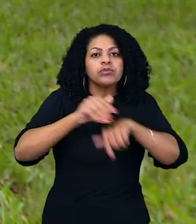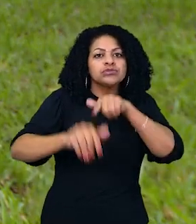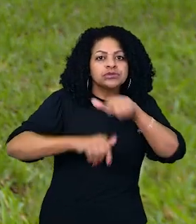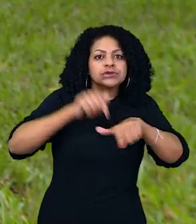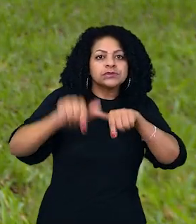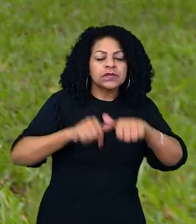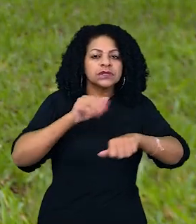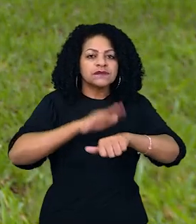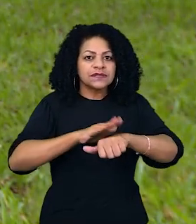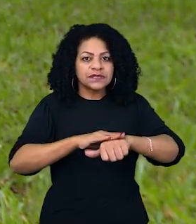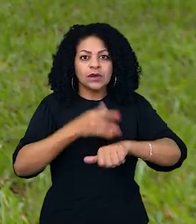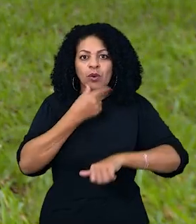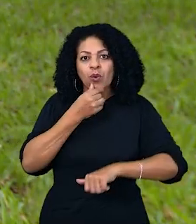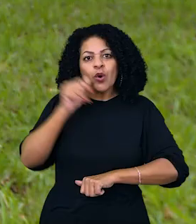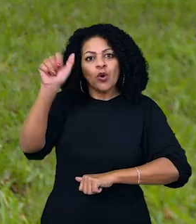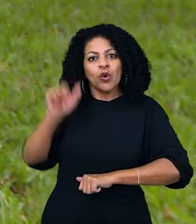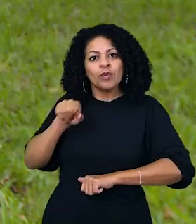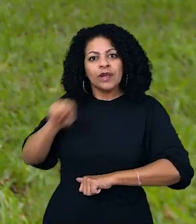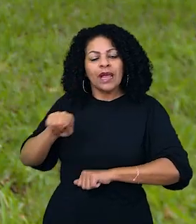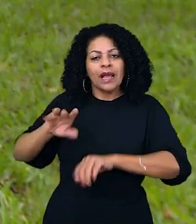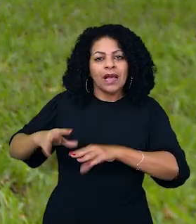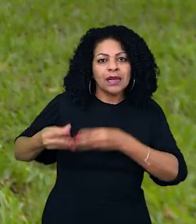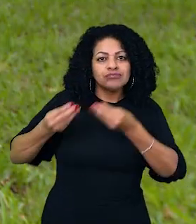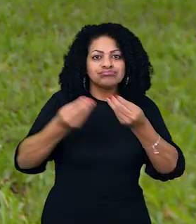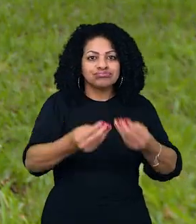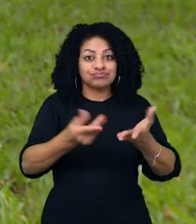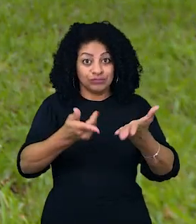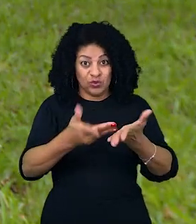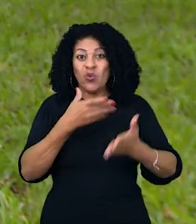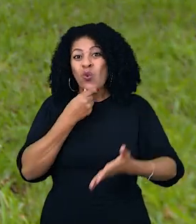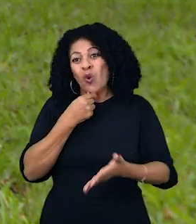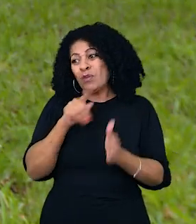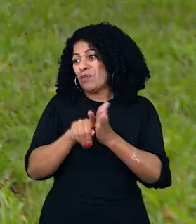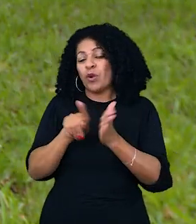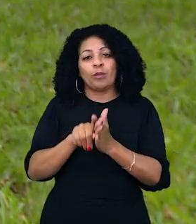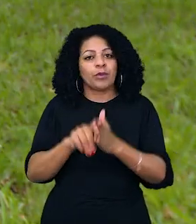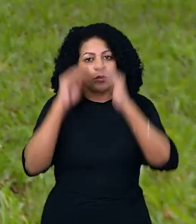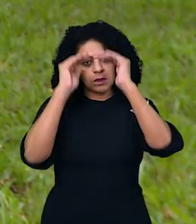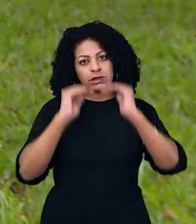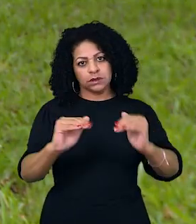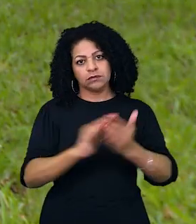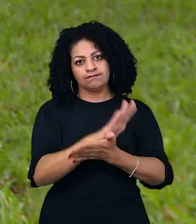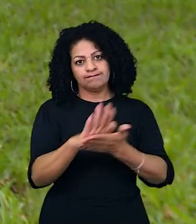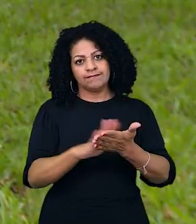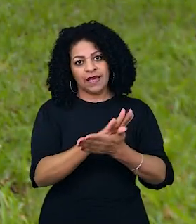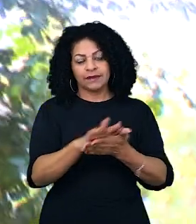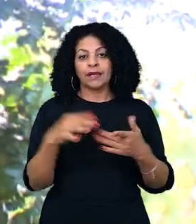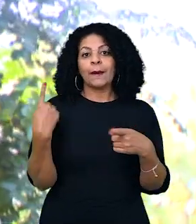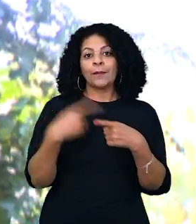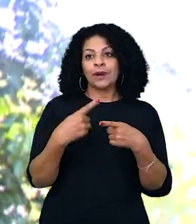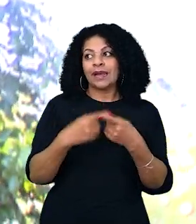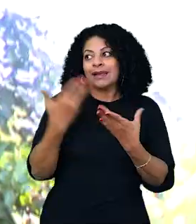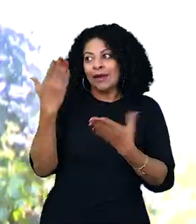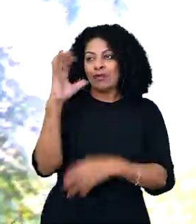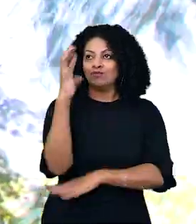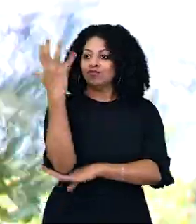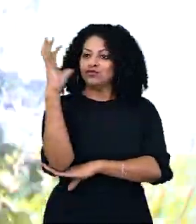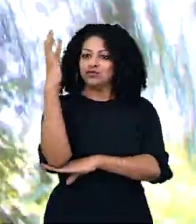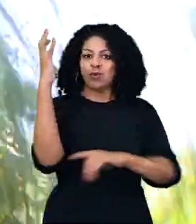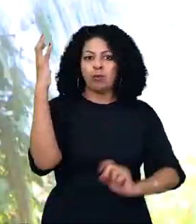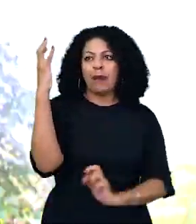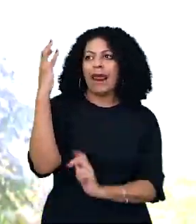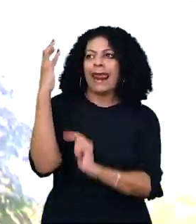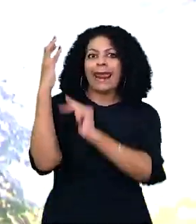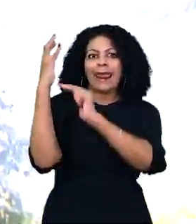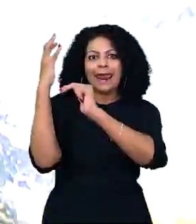família, mesmo que o trabalhador tenha contribuído para o acidente, a atividade era de risco. Em defesa, a